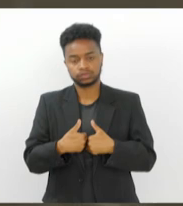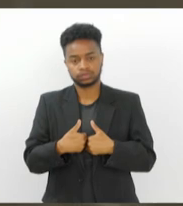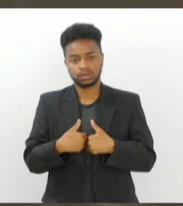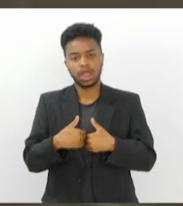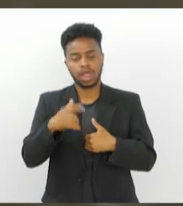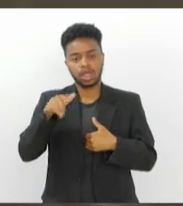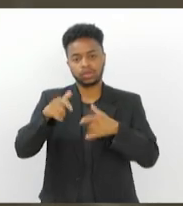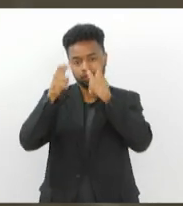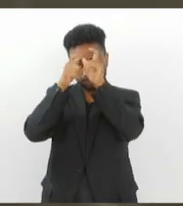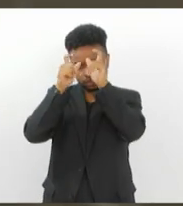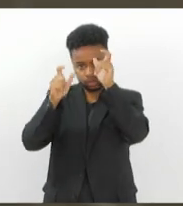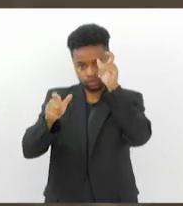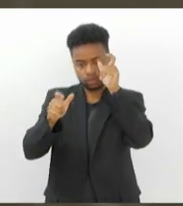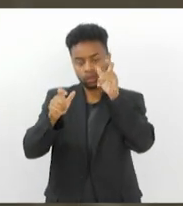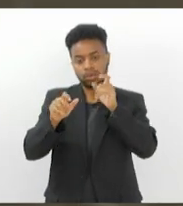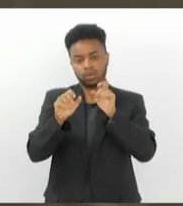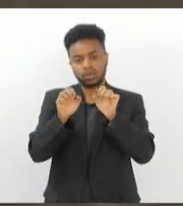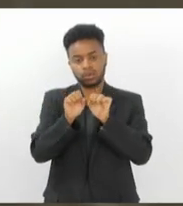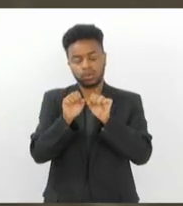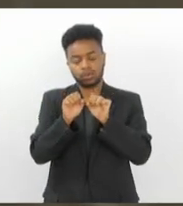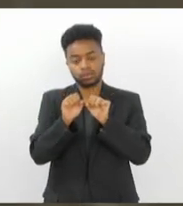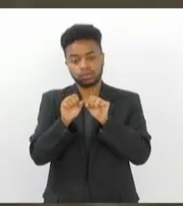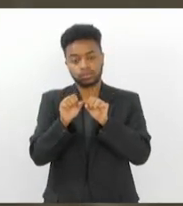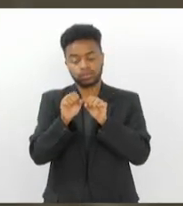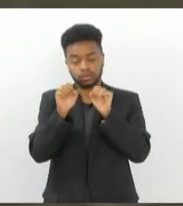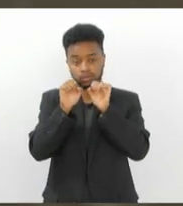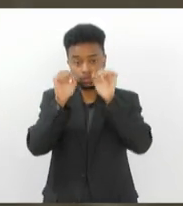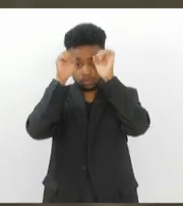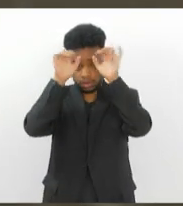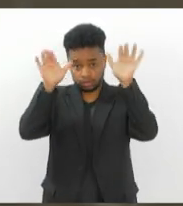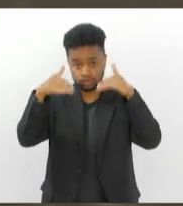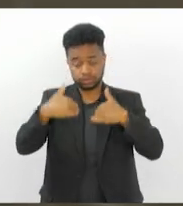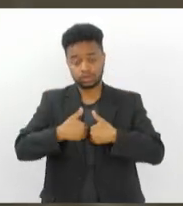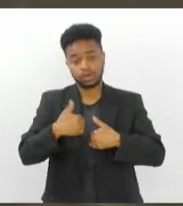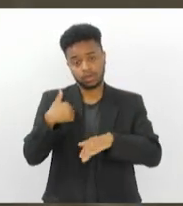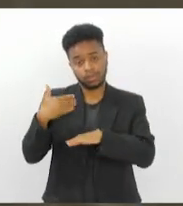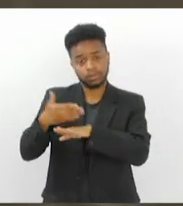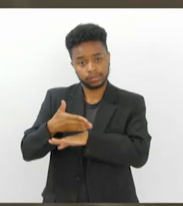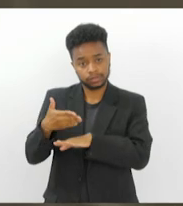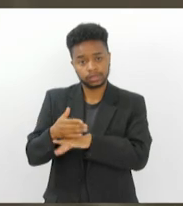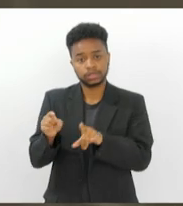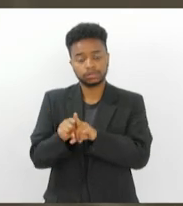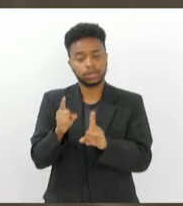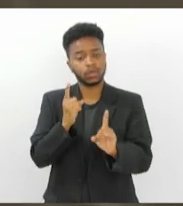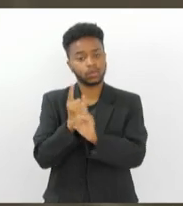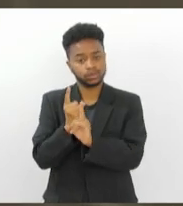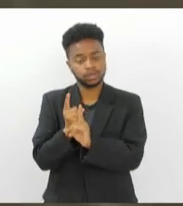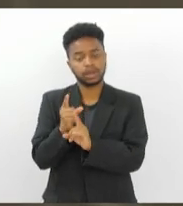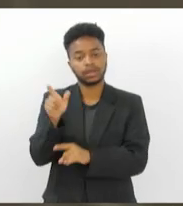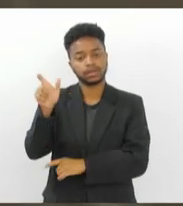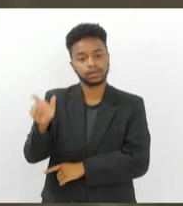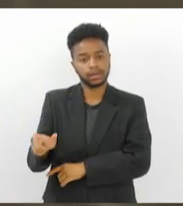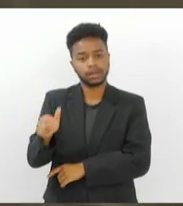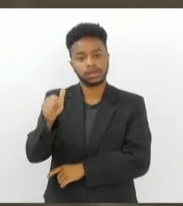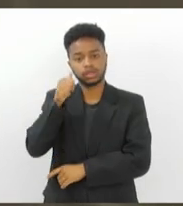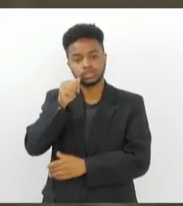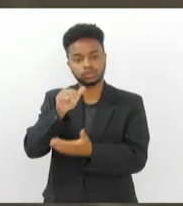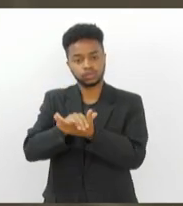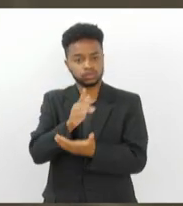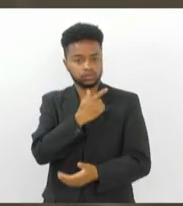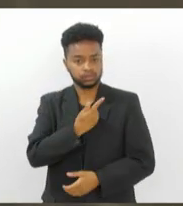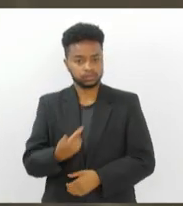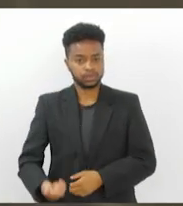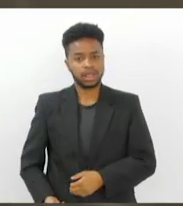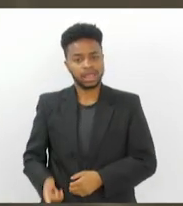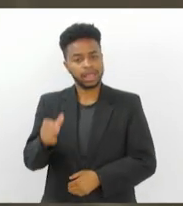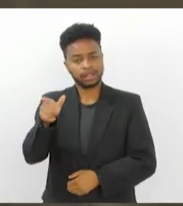de espectro autista eu pude participar e foi a primeira primeiro Centro de Diagnóstico eu vi também a primeira dama lá então ela ela se interessa demais por essa questão